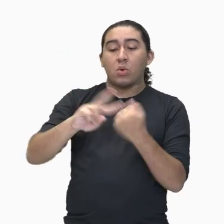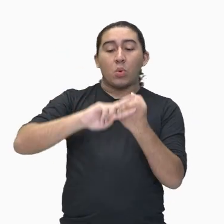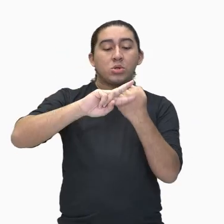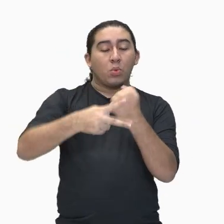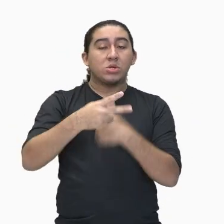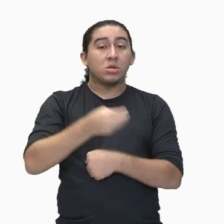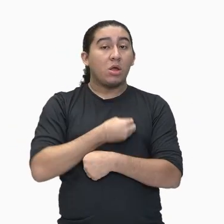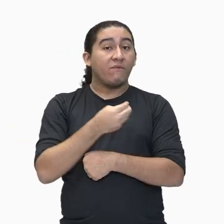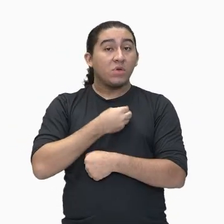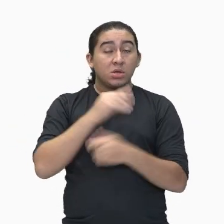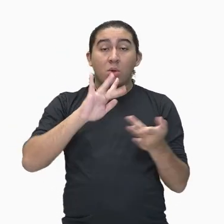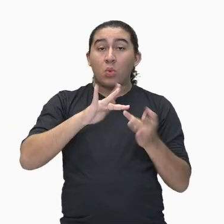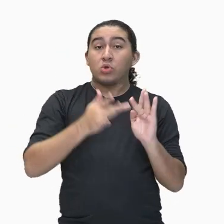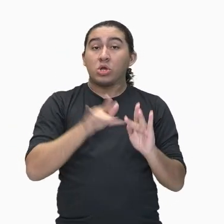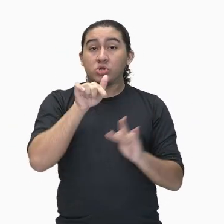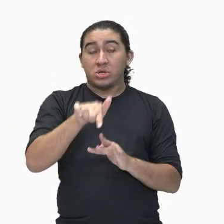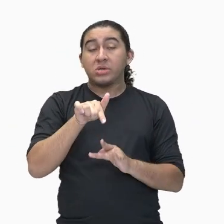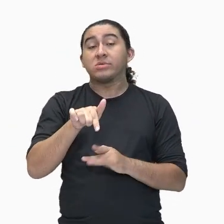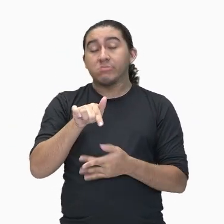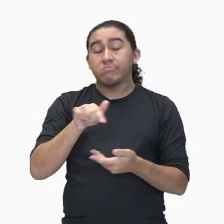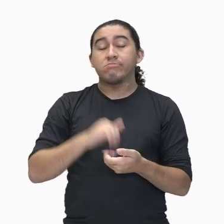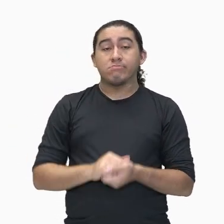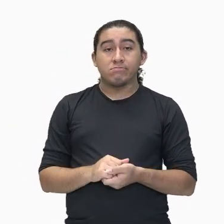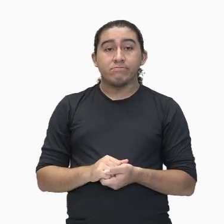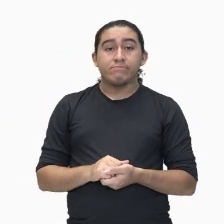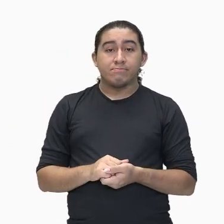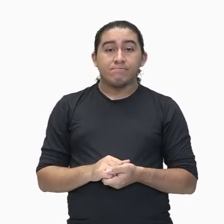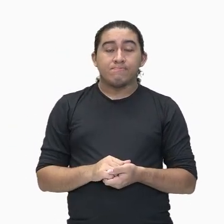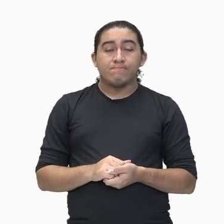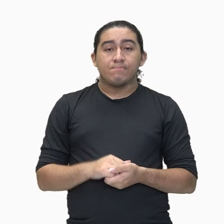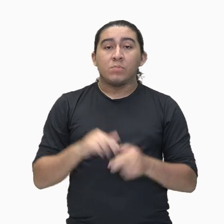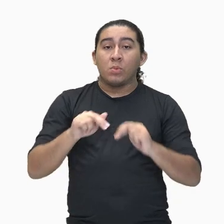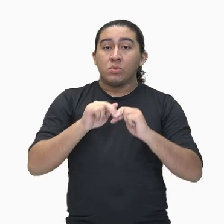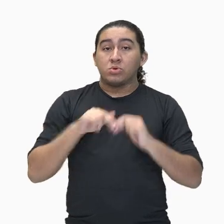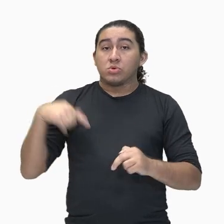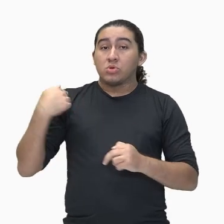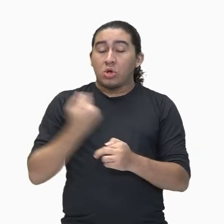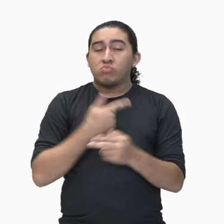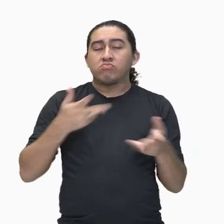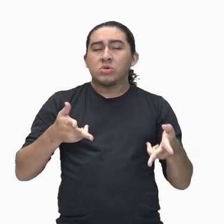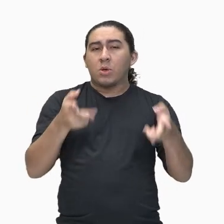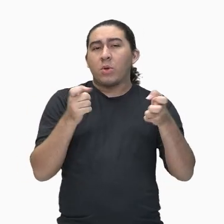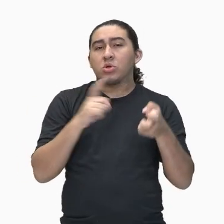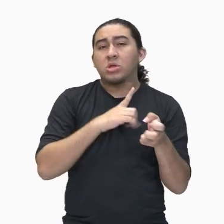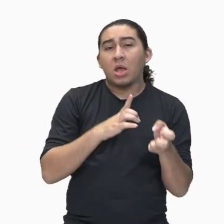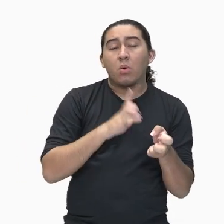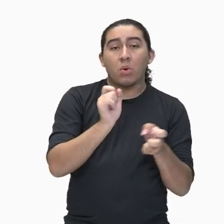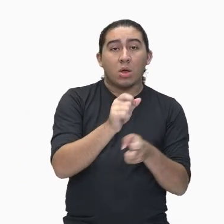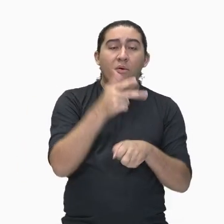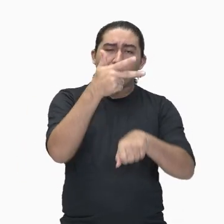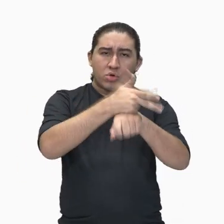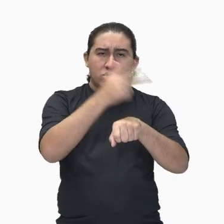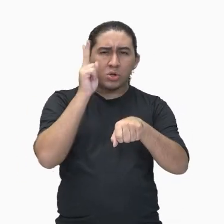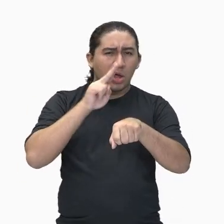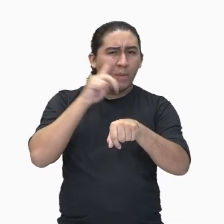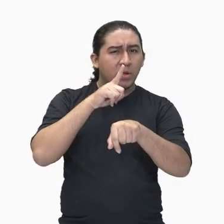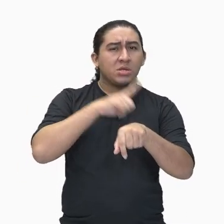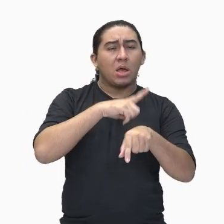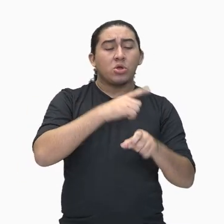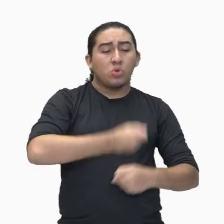no momento, né? Então, nós vimos lá no início da aula um trecho do poema de Camões, cheio